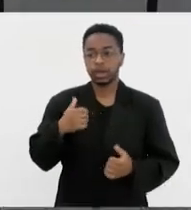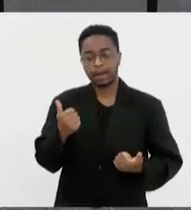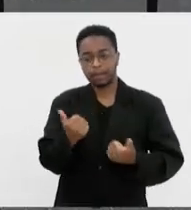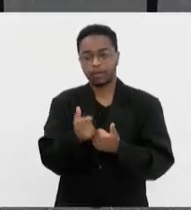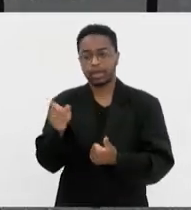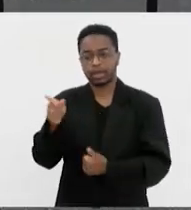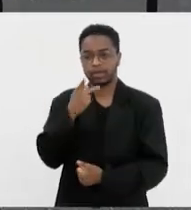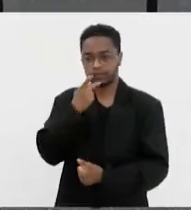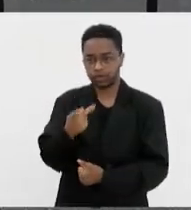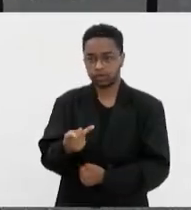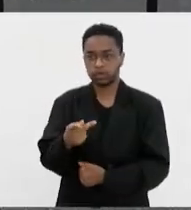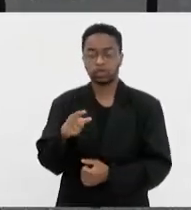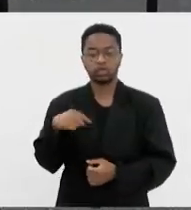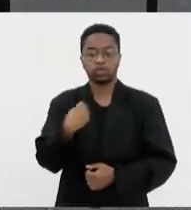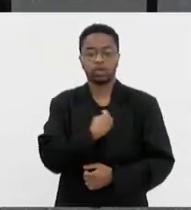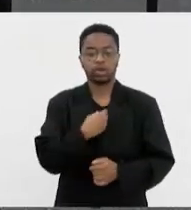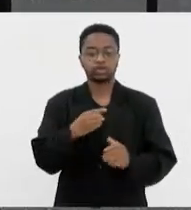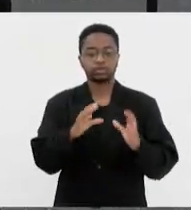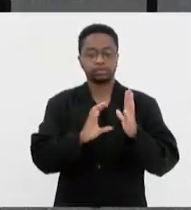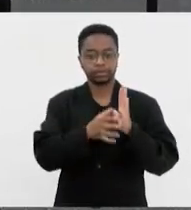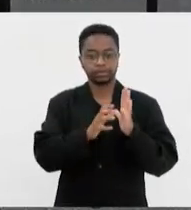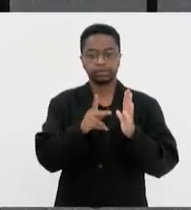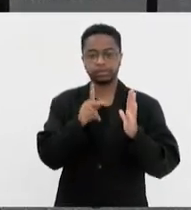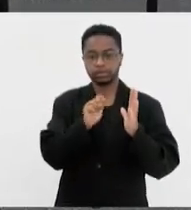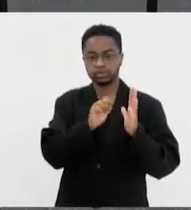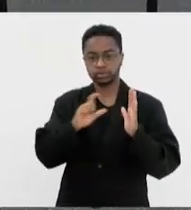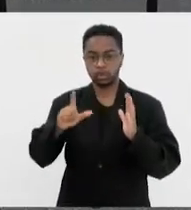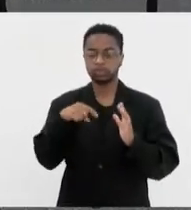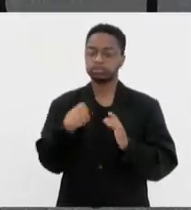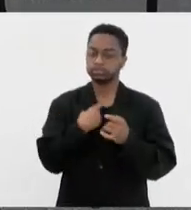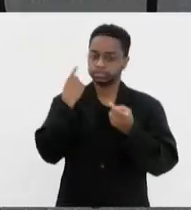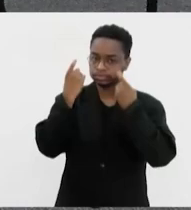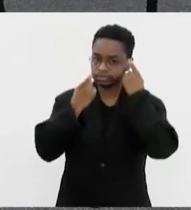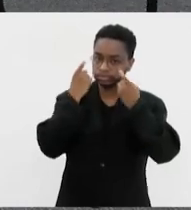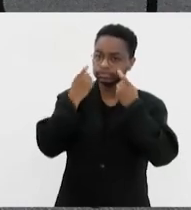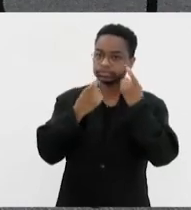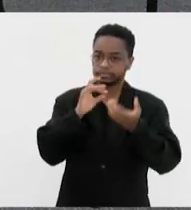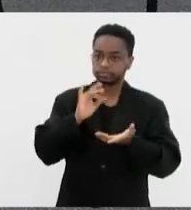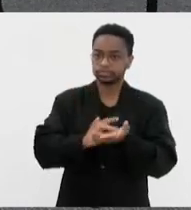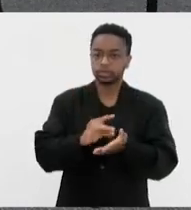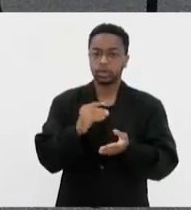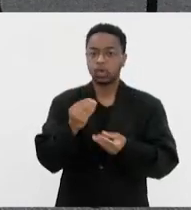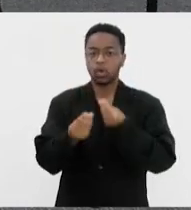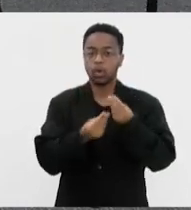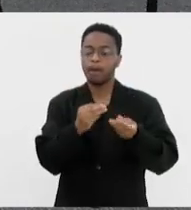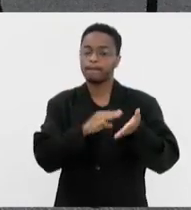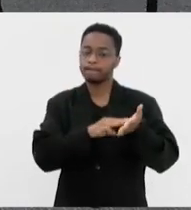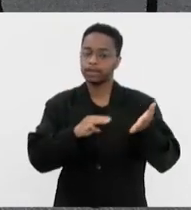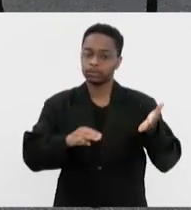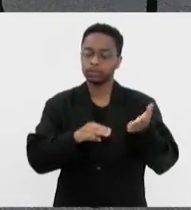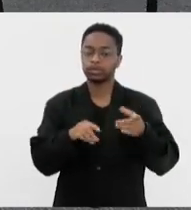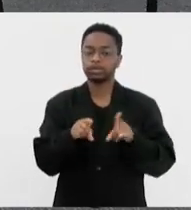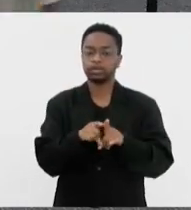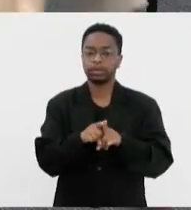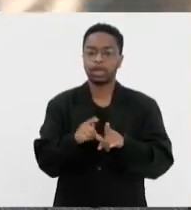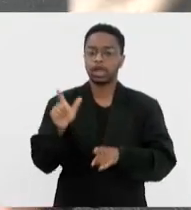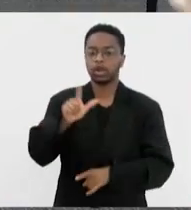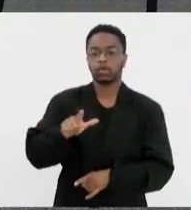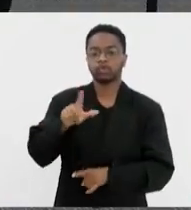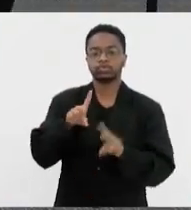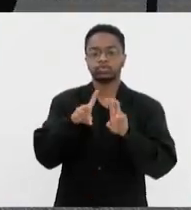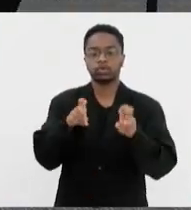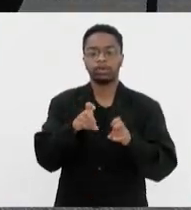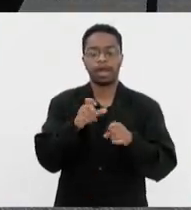Monteiro colocou. Nós do PSOL temos uma preocupação absurda com a metodologia, a lógica de benefícios fiscais, no sentido